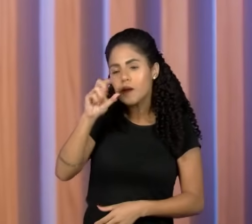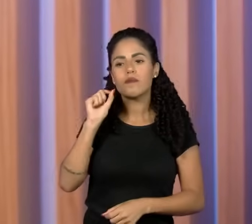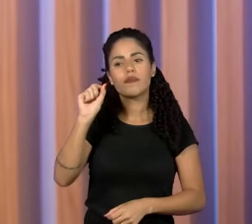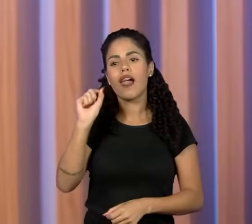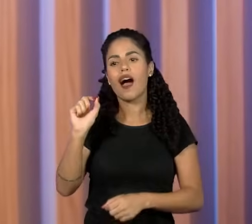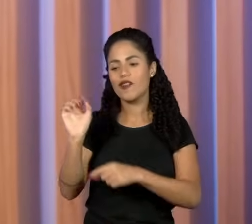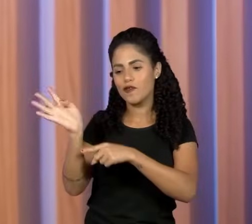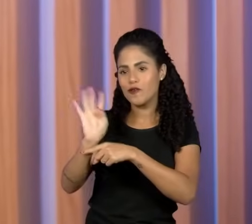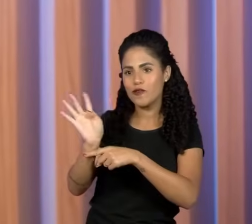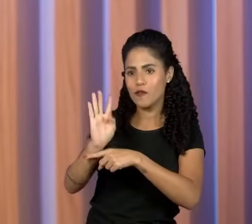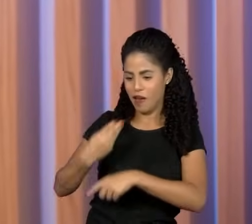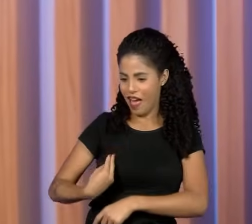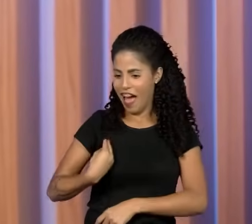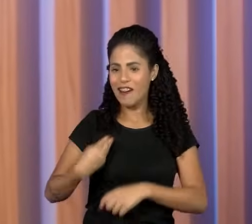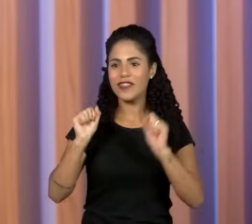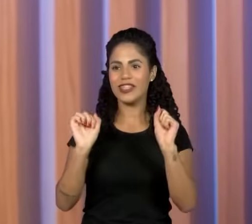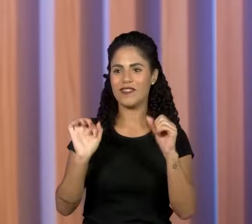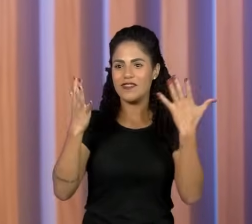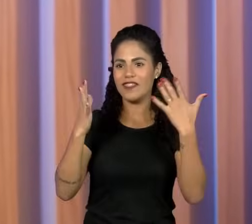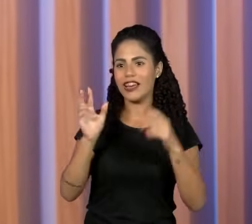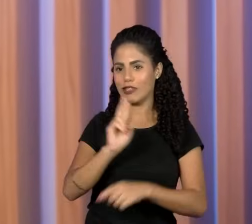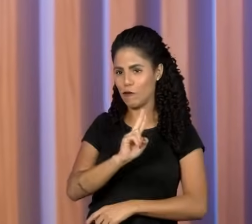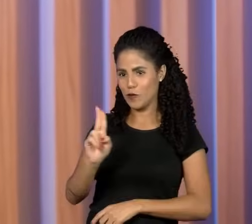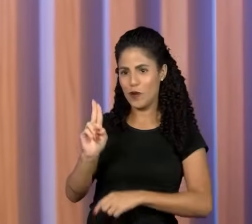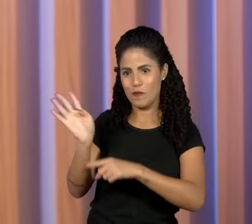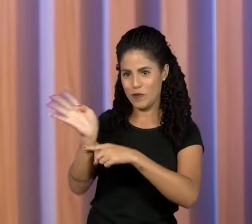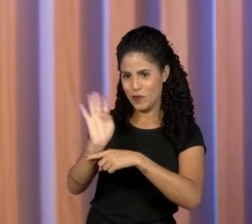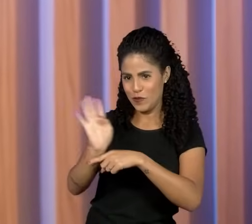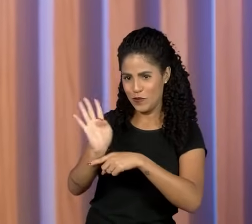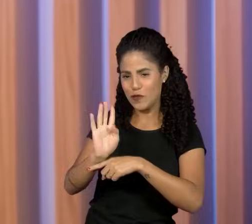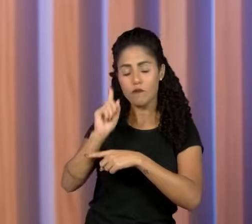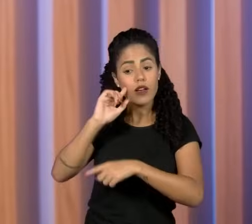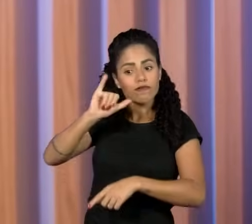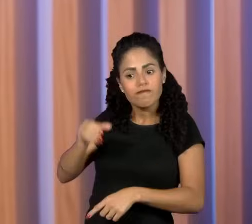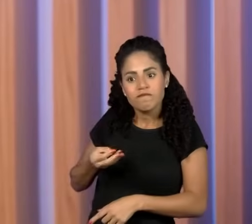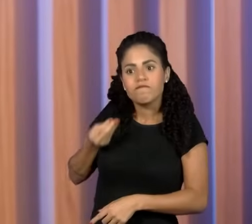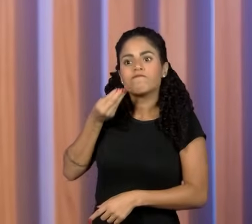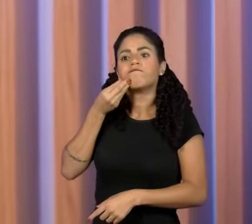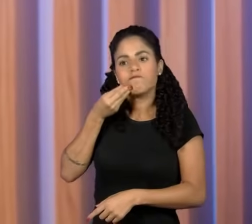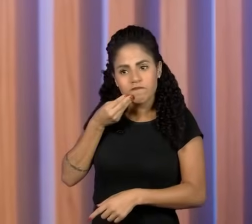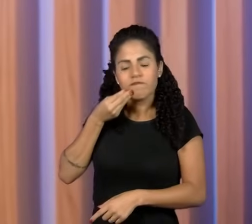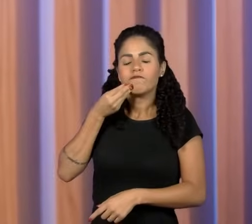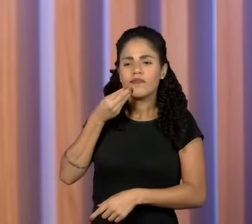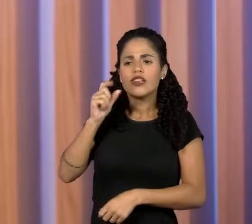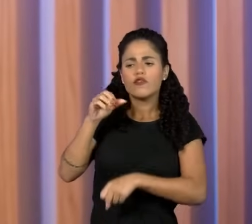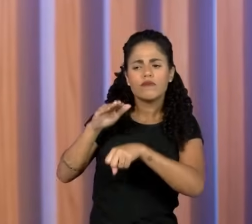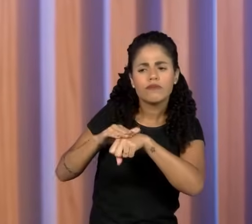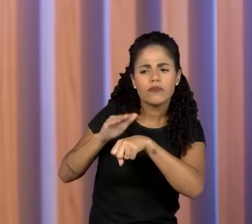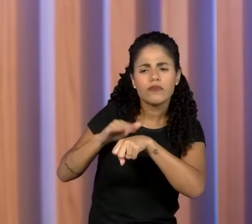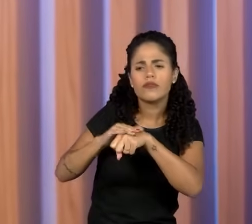uma Festa, onde os antepassados têm a oportunidade de fazer, assim, uma